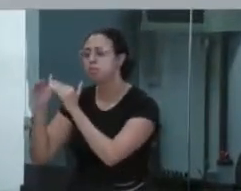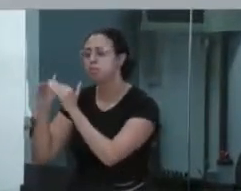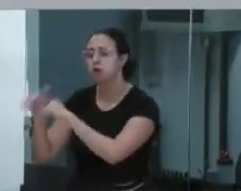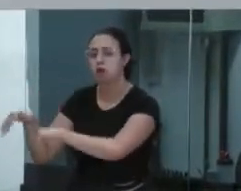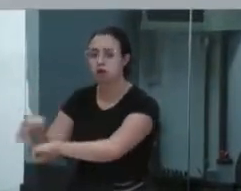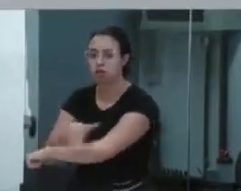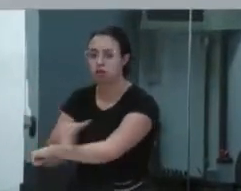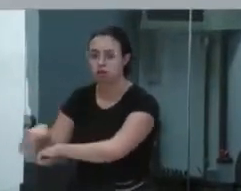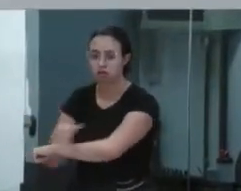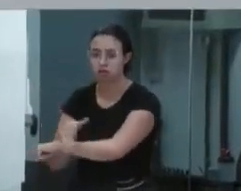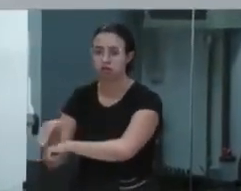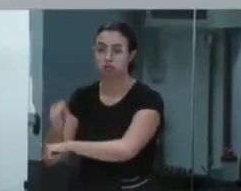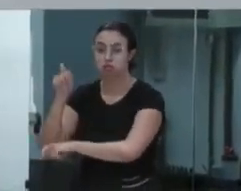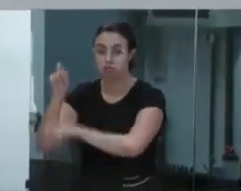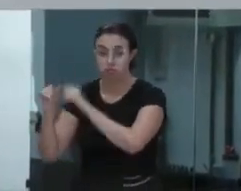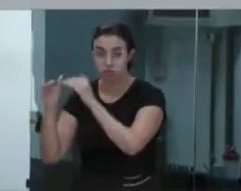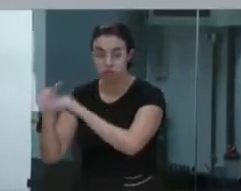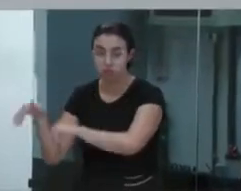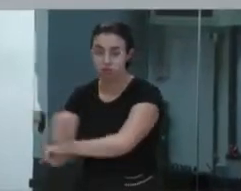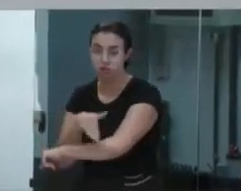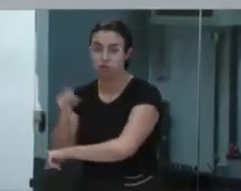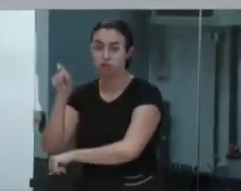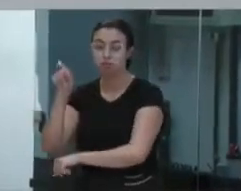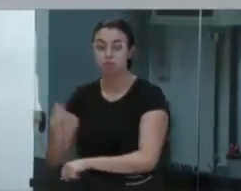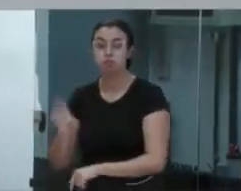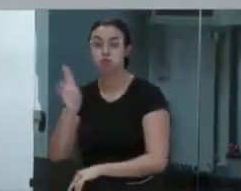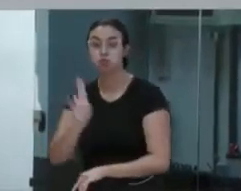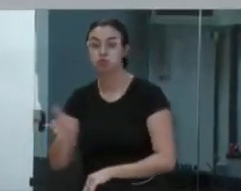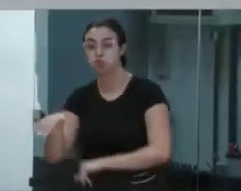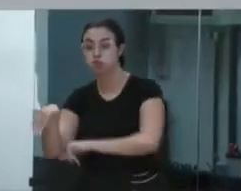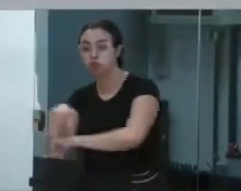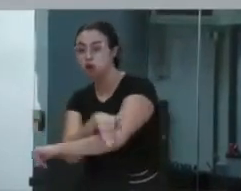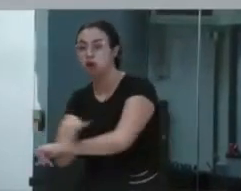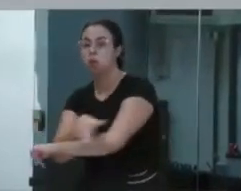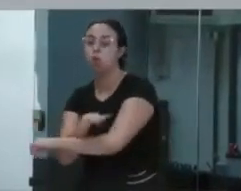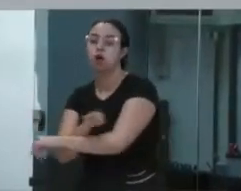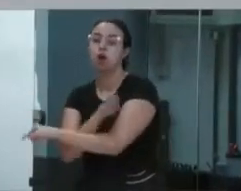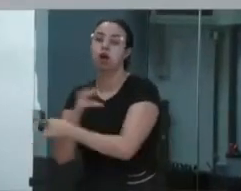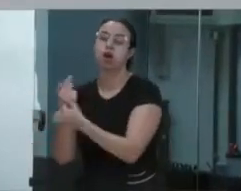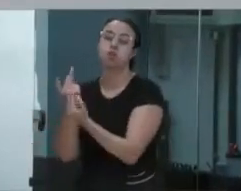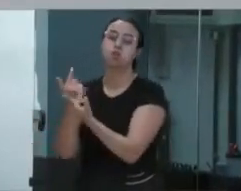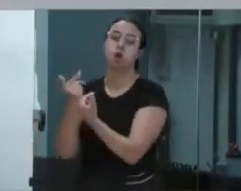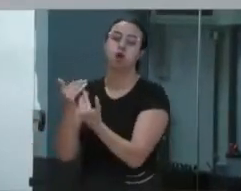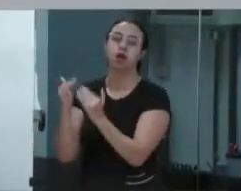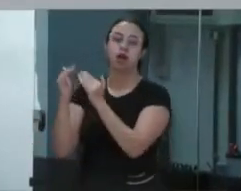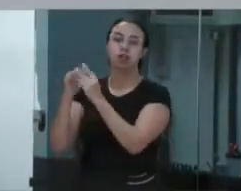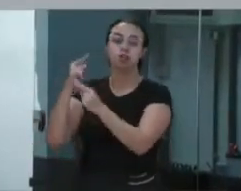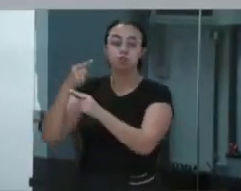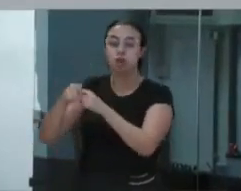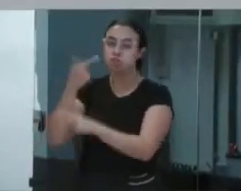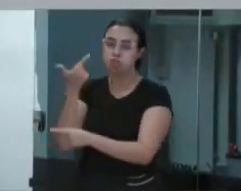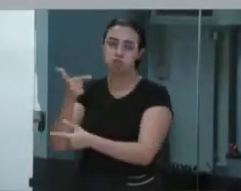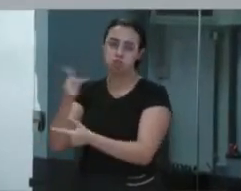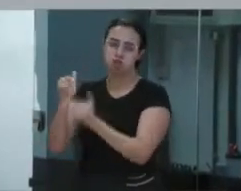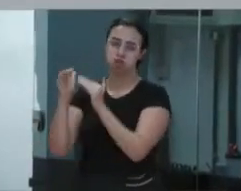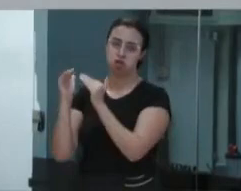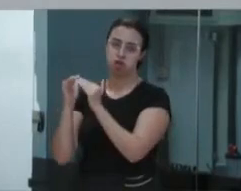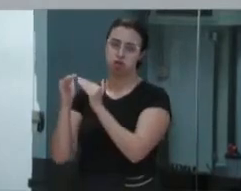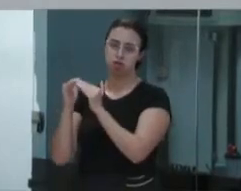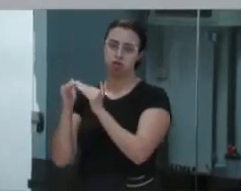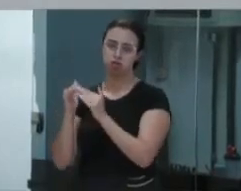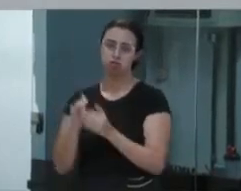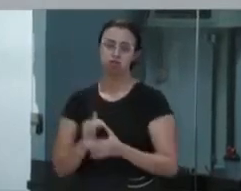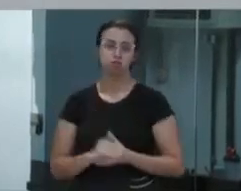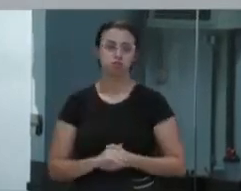com a tipificação, a população em situação de rua é aquela que utiliza das ruas como moradia por falta de moradia. Né, utiliza dos espaços públicos